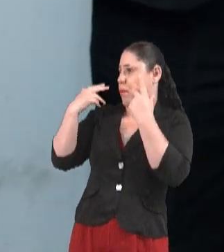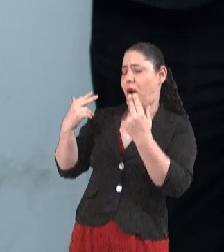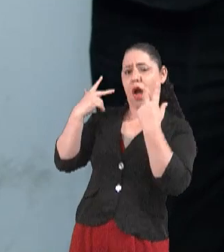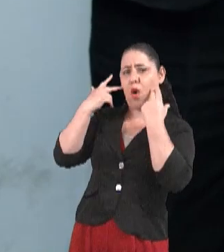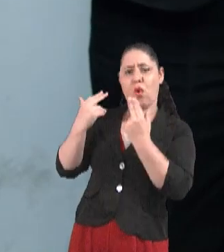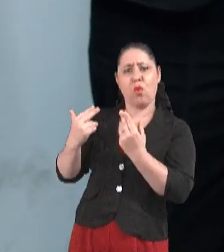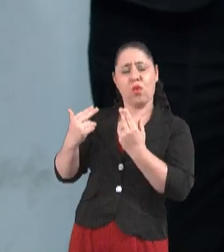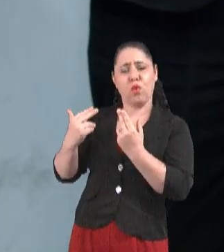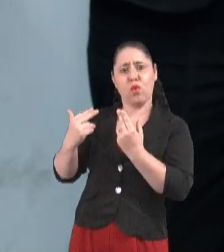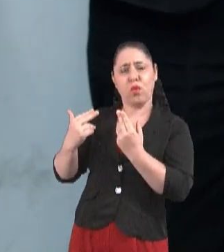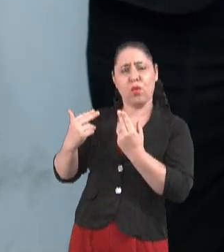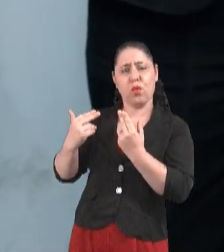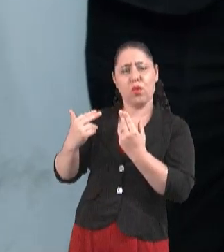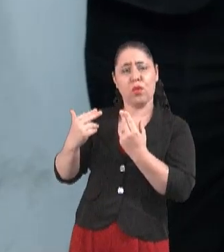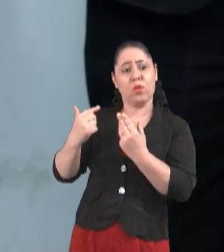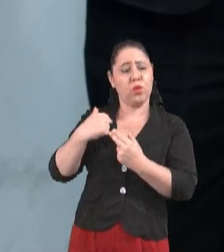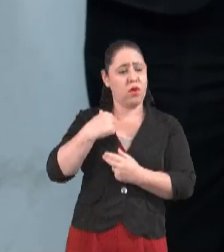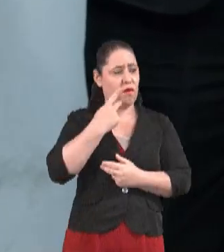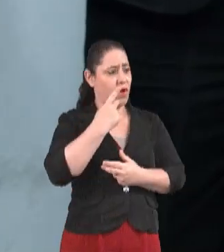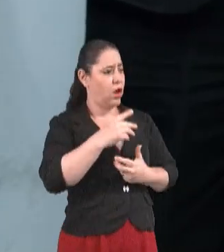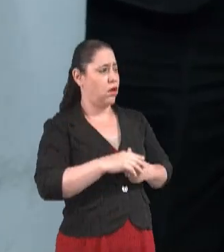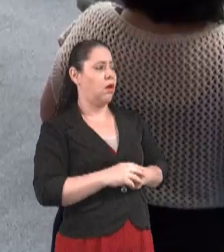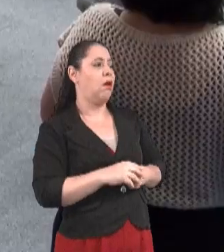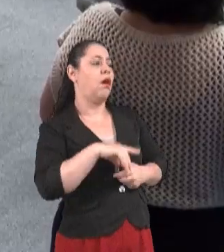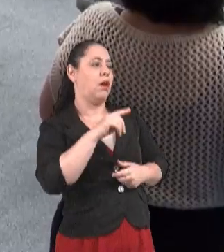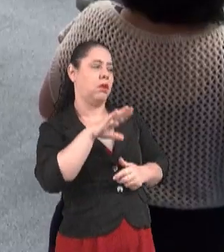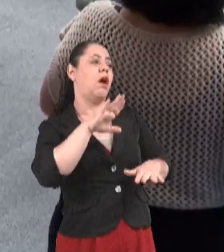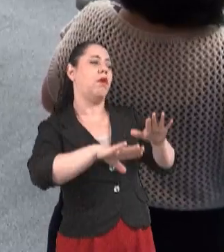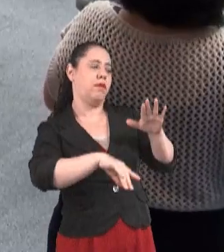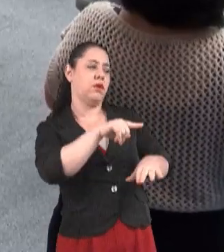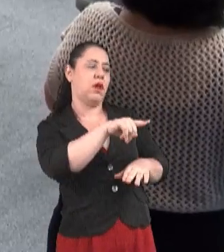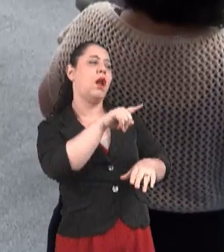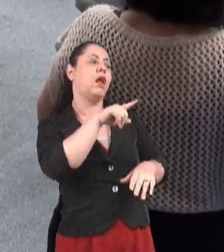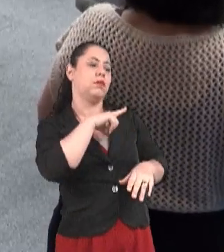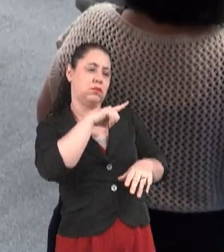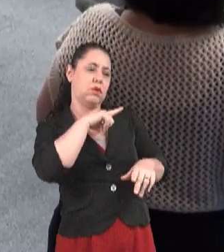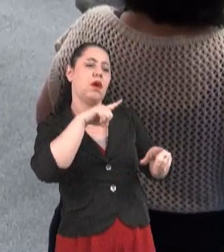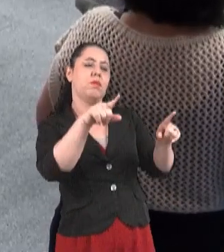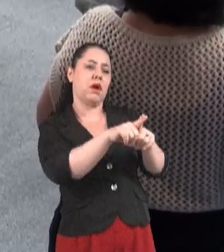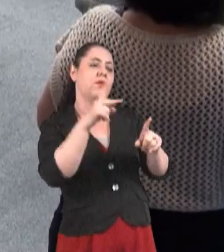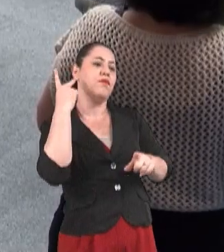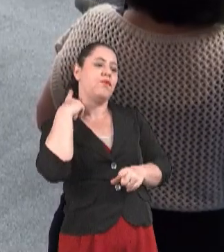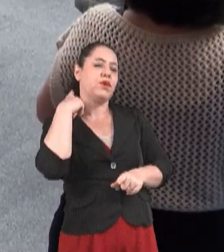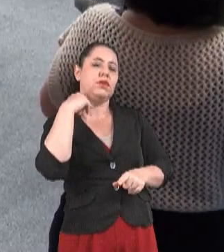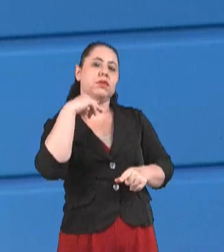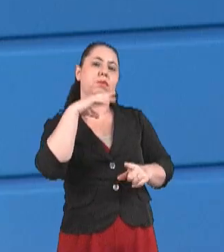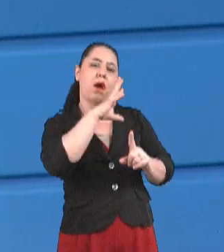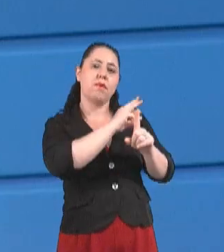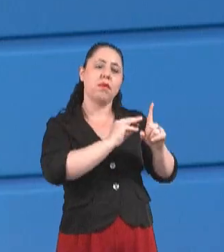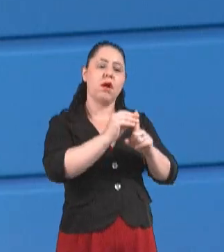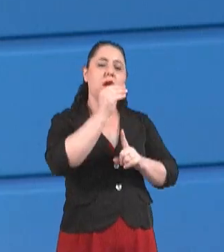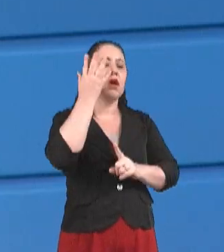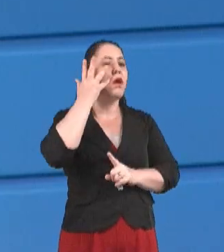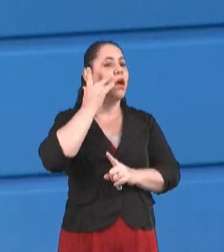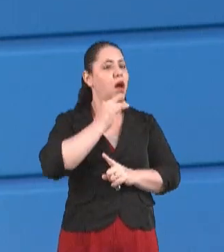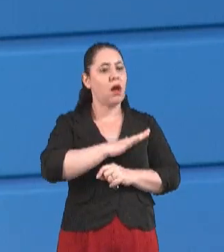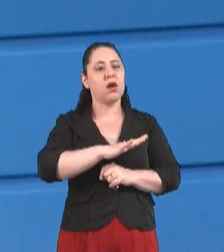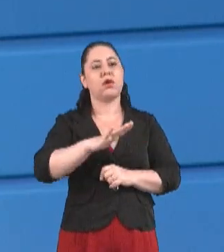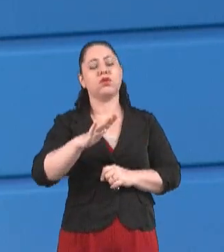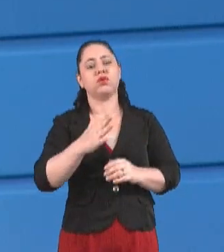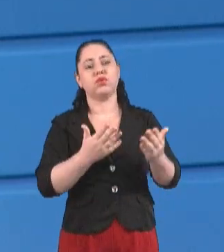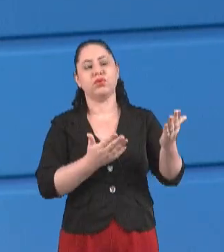tranquilidade, e eu ouso dizer que é muito provável que essa mulher também tenha sido vítima de violência na sua infância, na